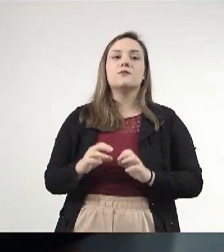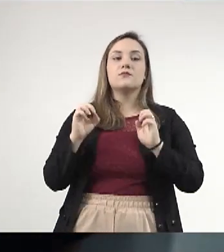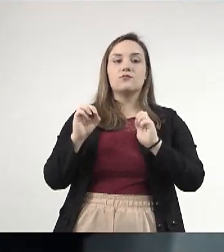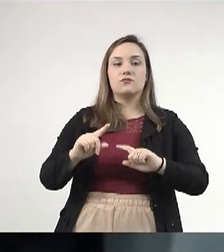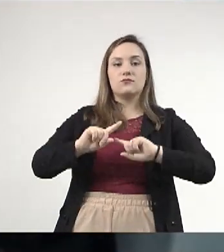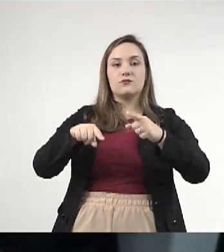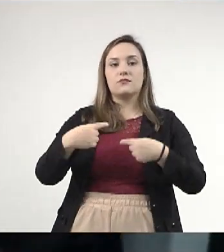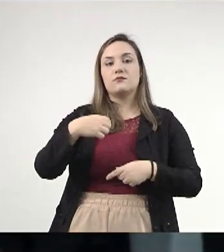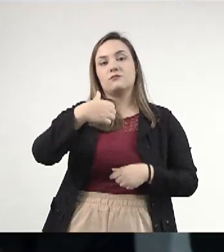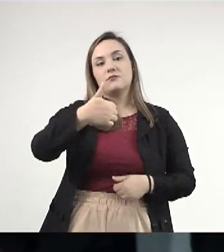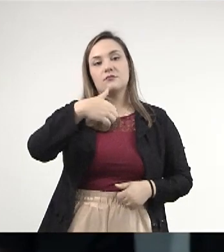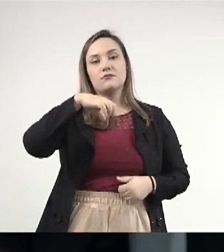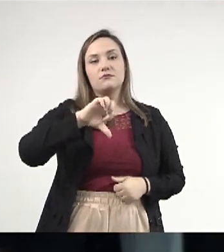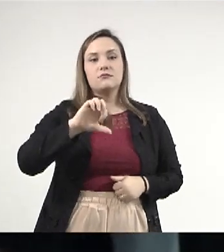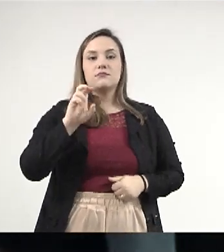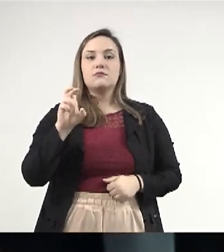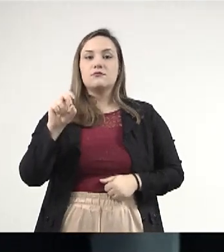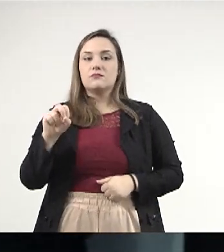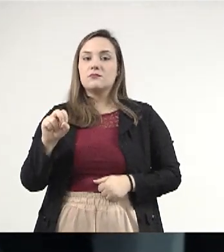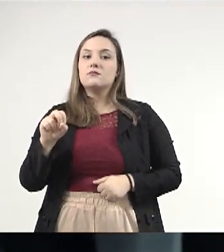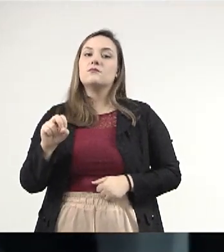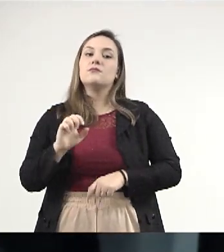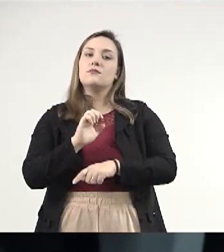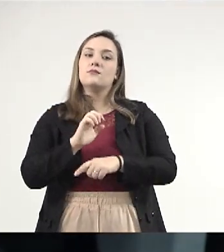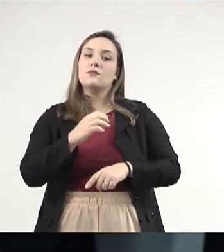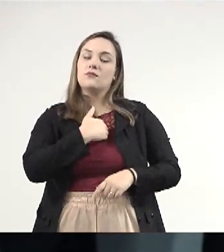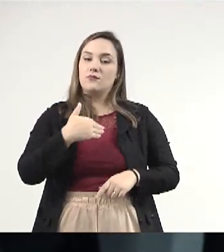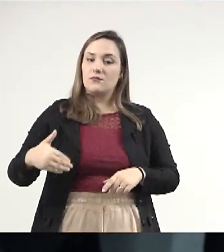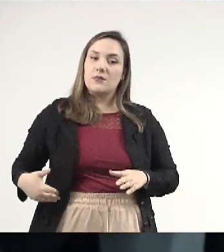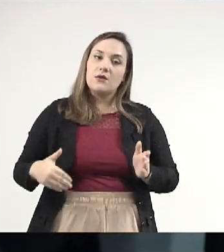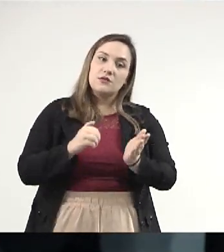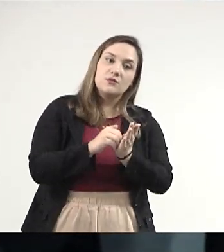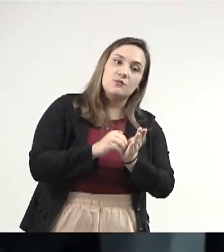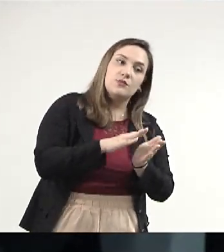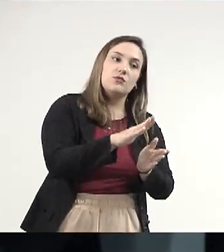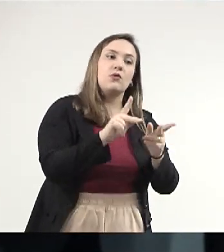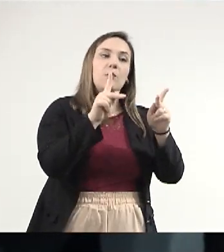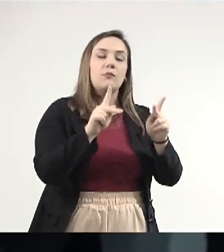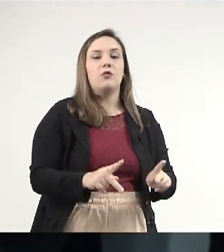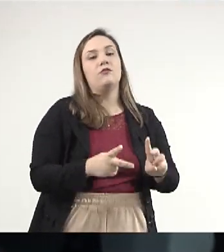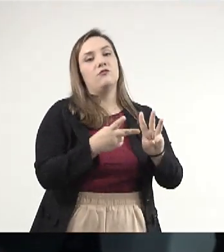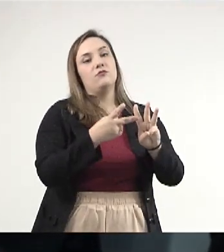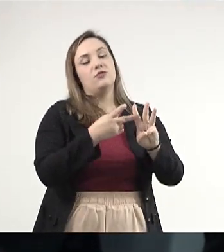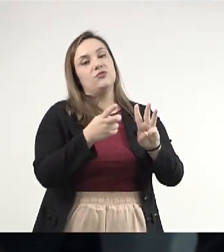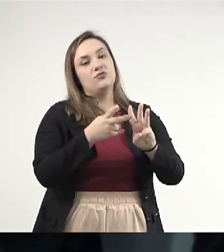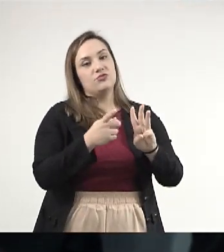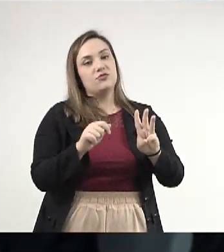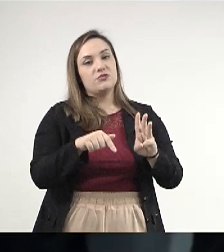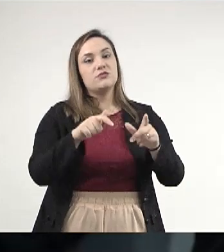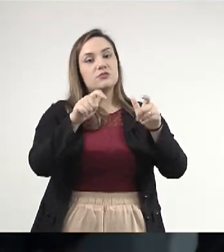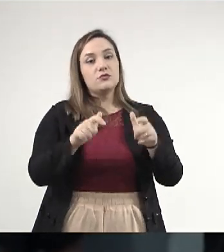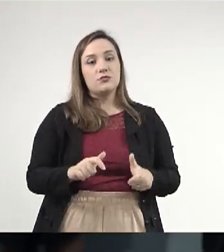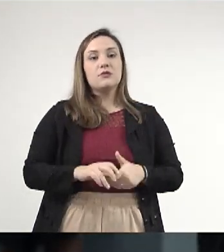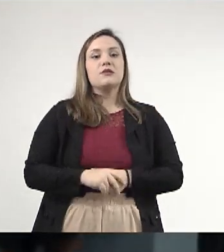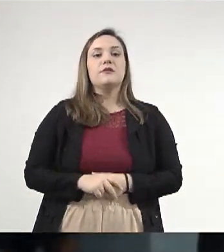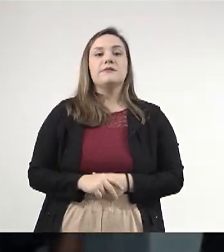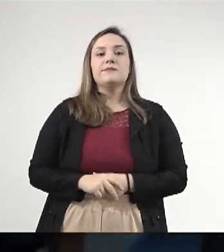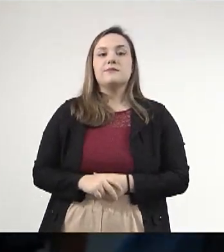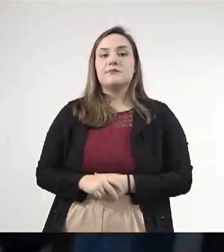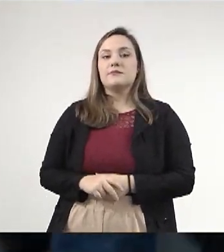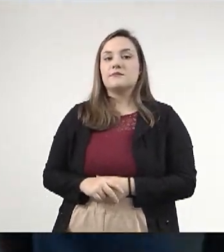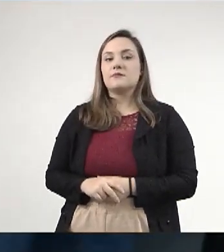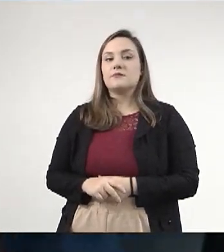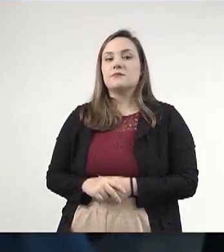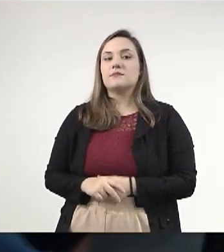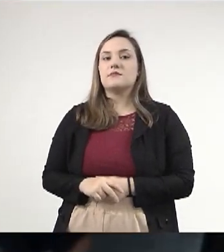1950, o Estado expulsou os povos indígenas do seu território. Então, acho que é importante a gente lembrar que é o Estado brasileiro